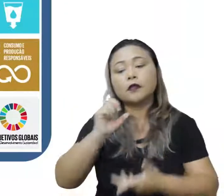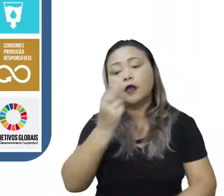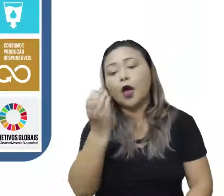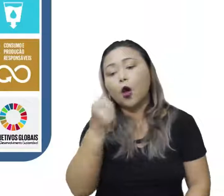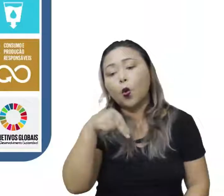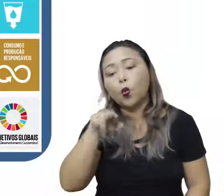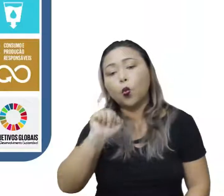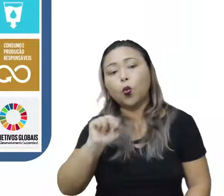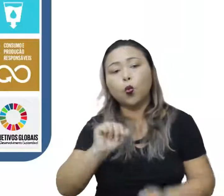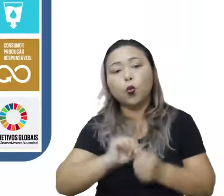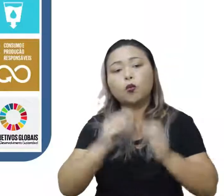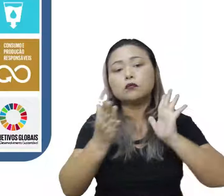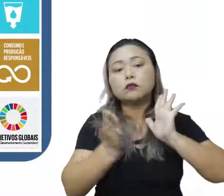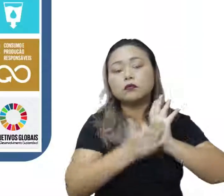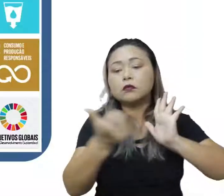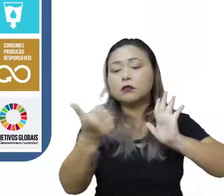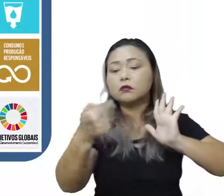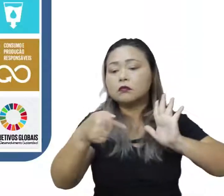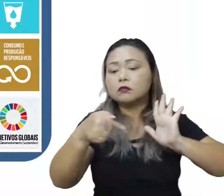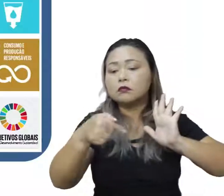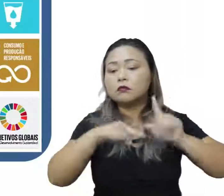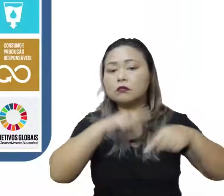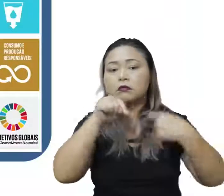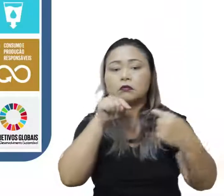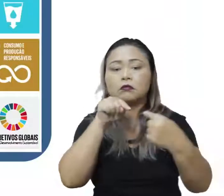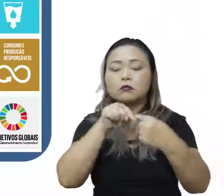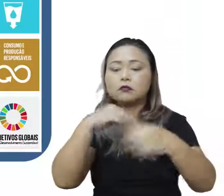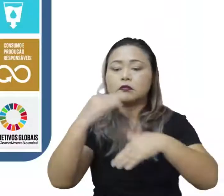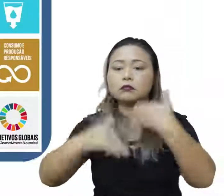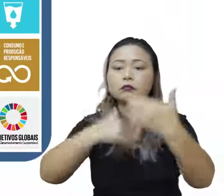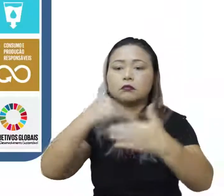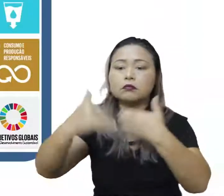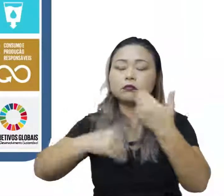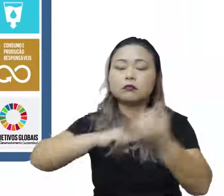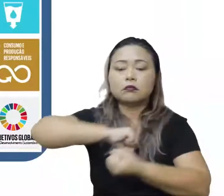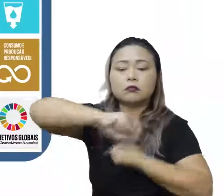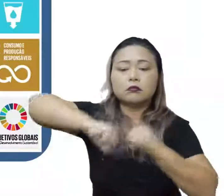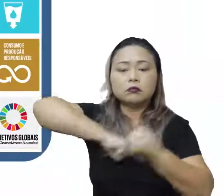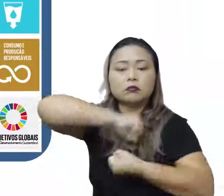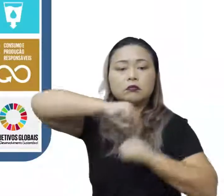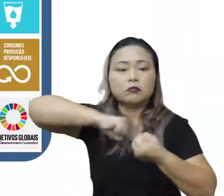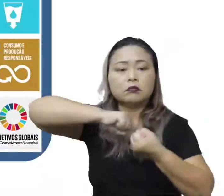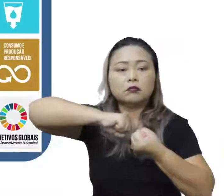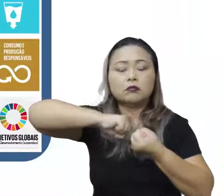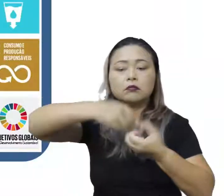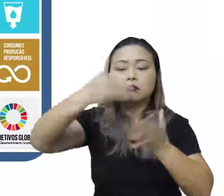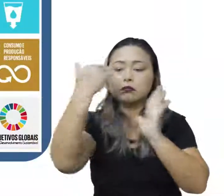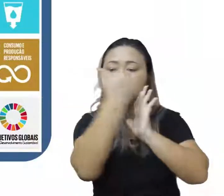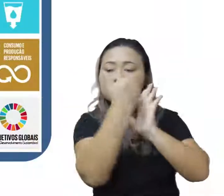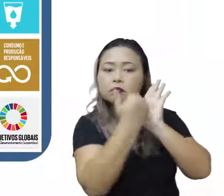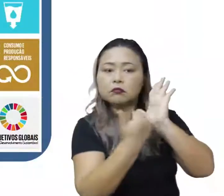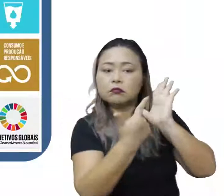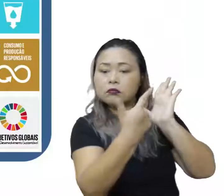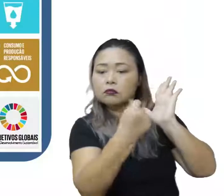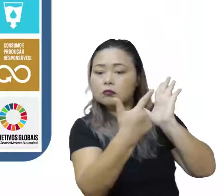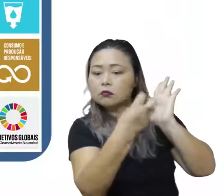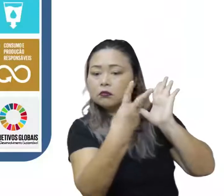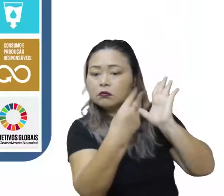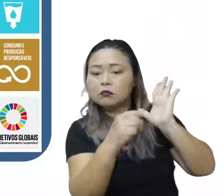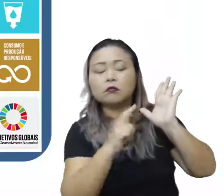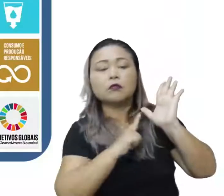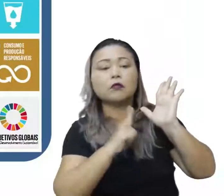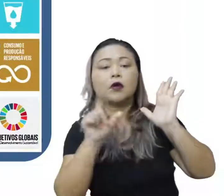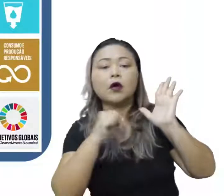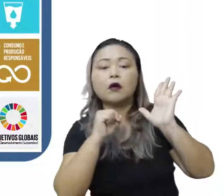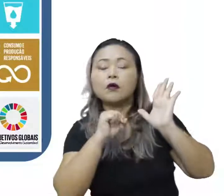17 Objetivos de Desenvolvimento Sustentável na Agenda 2030, que inclui